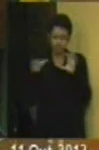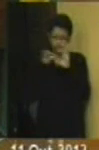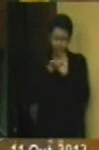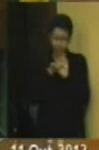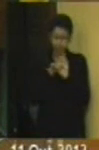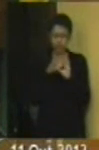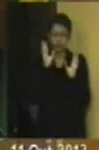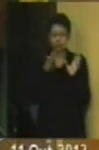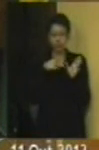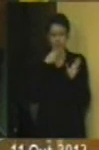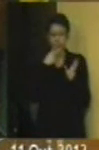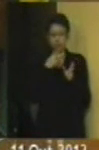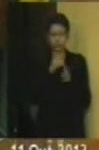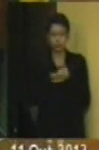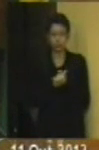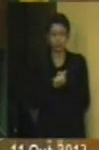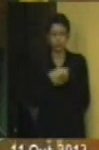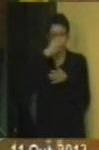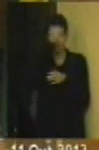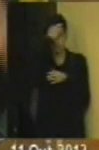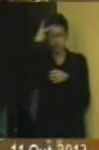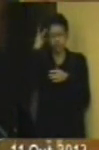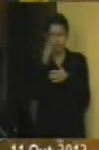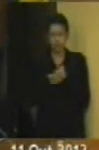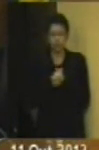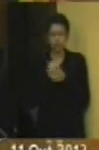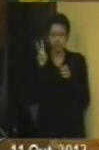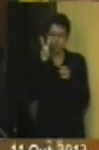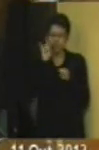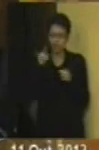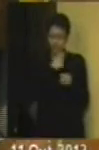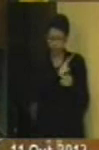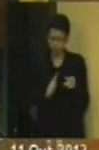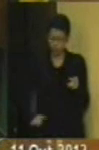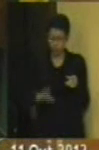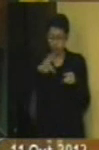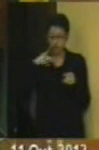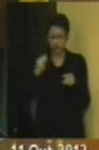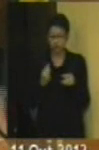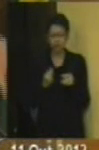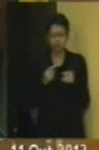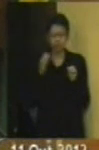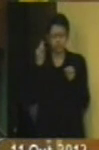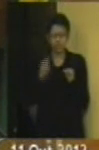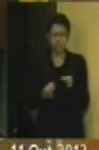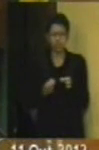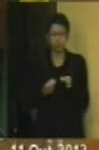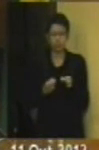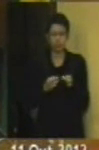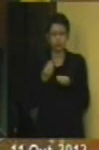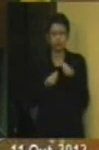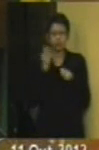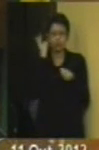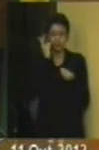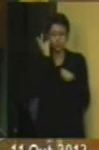aqui o excelente disse aqui que a prefeita conceição vai governar para todos e assim que deve do jeito que os vereadores legislar